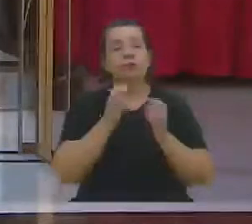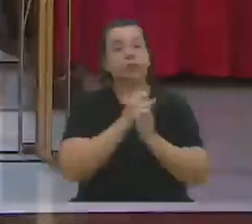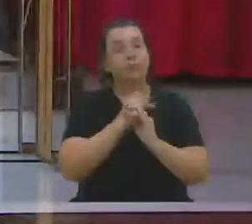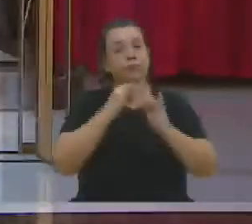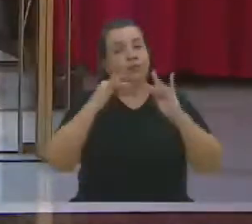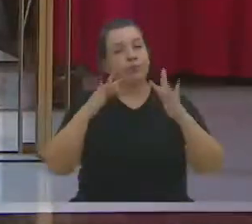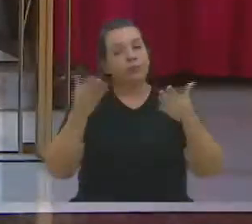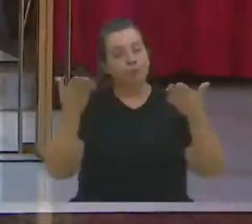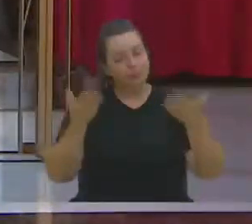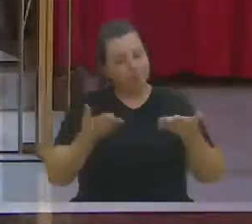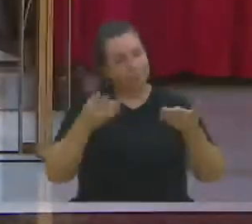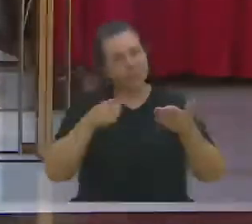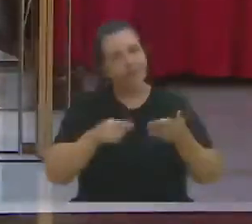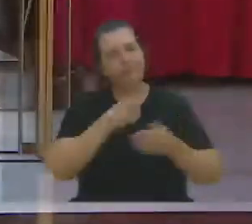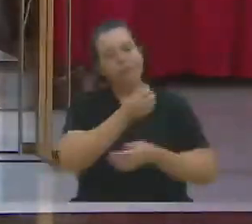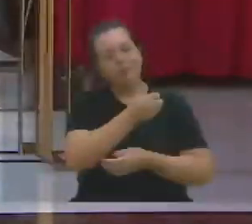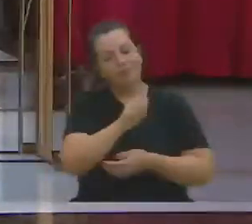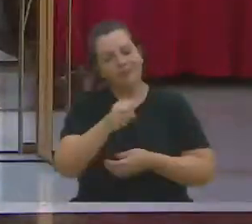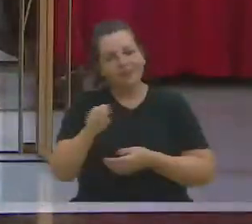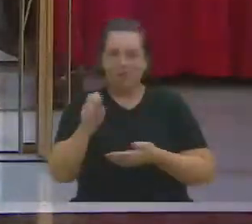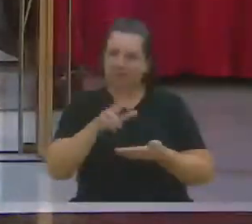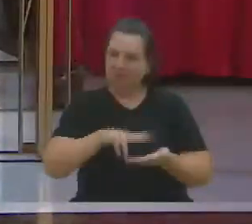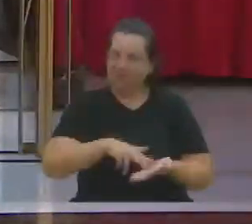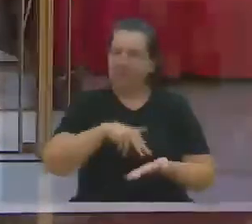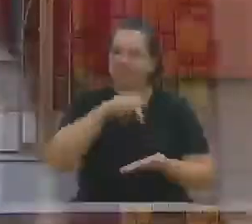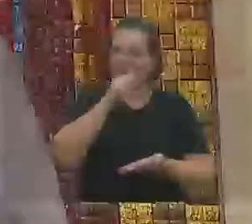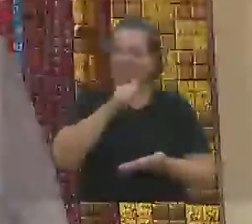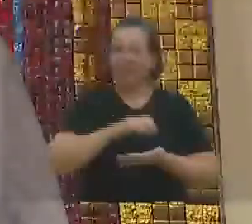o nosso hino de louvor.